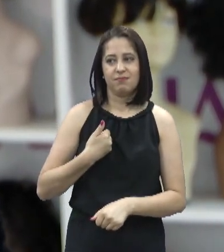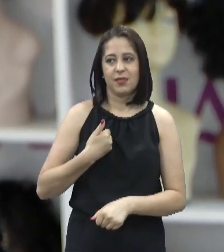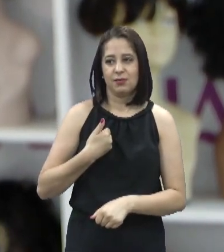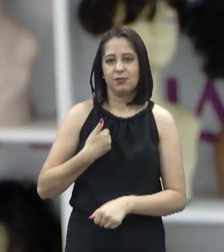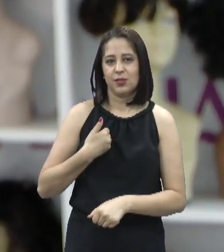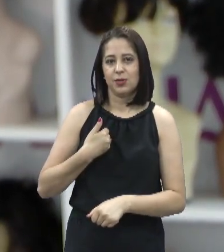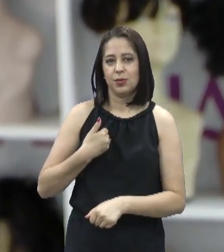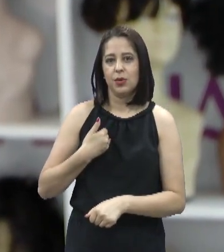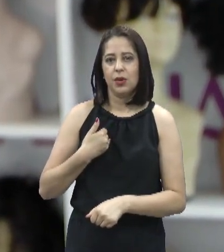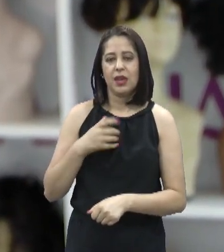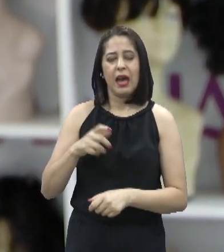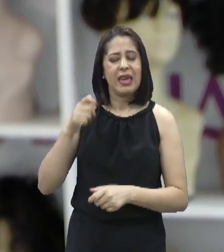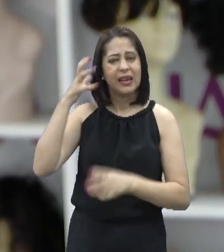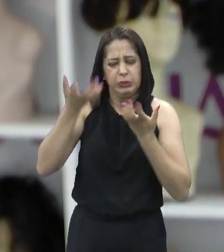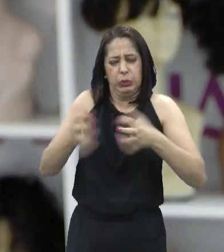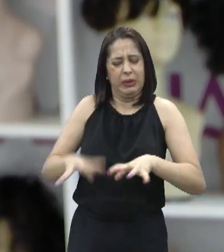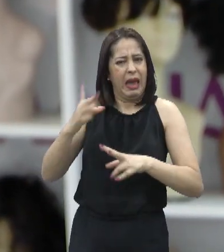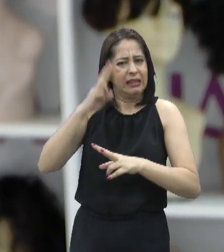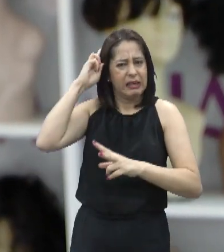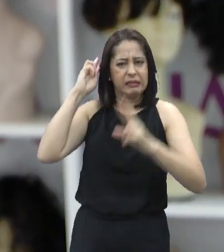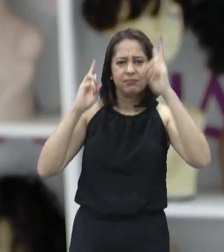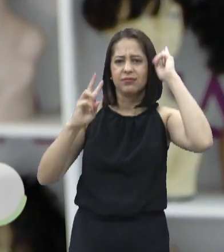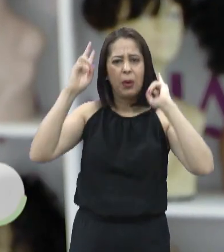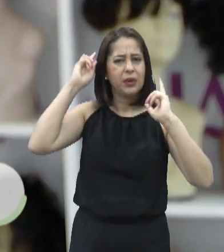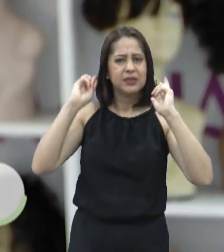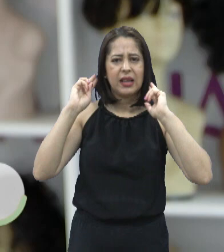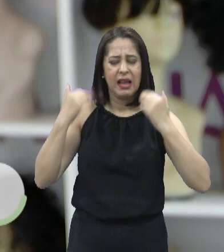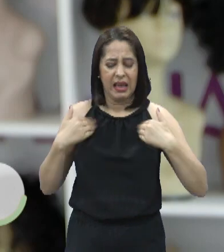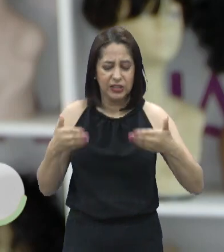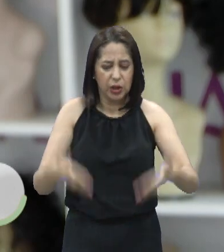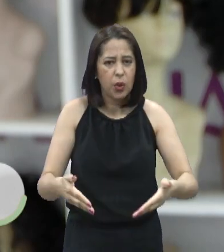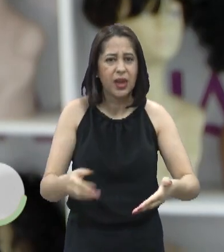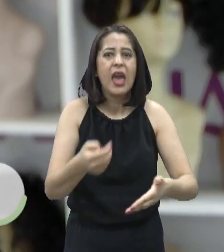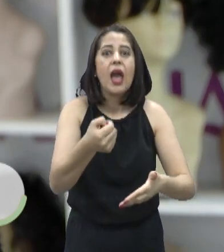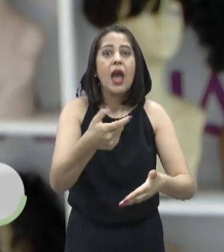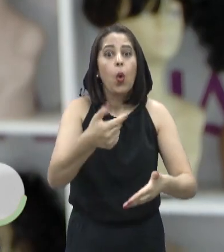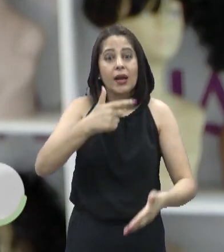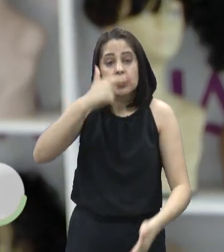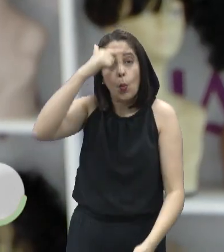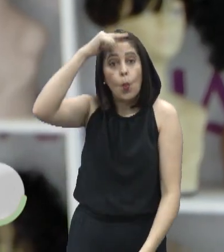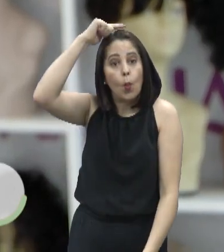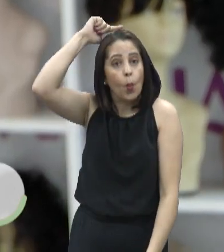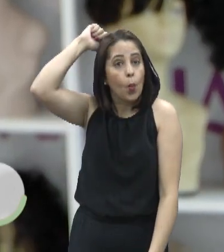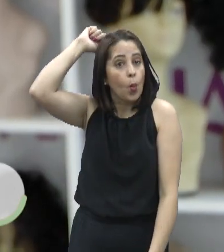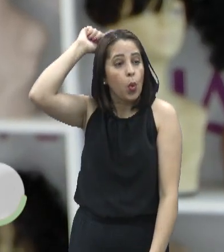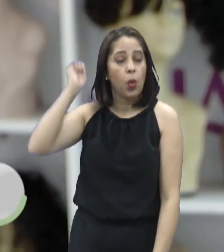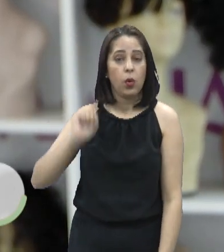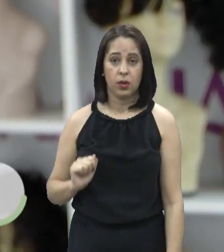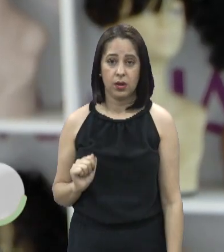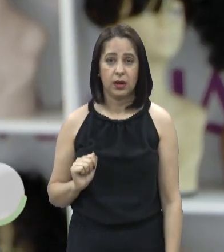segurou o cabelo máximo, né, e ela chegou aqui com pouca coisa, só para fazer mesmo a última